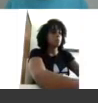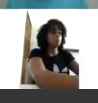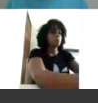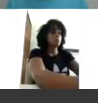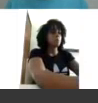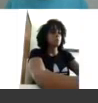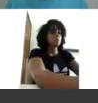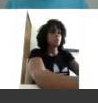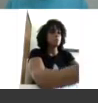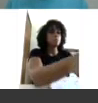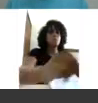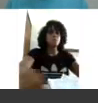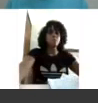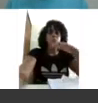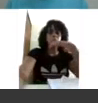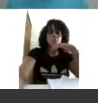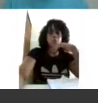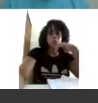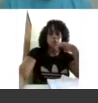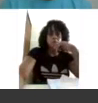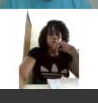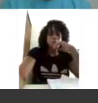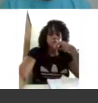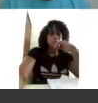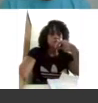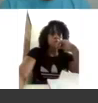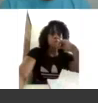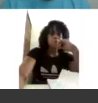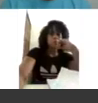A ideia inicial é que eles tenham contato, né,